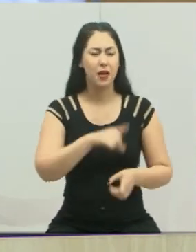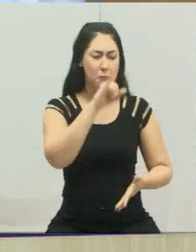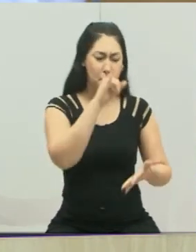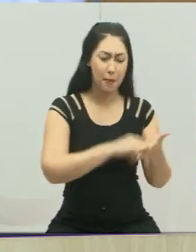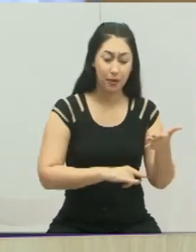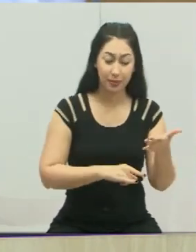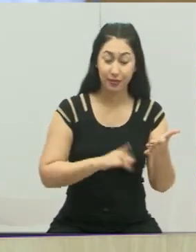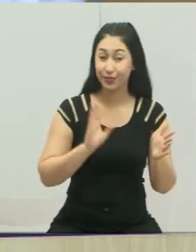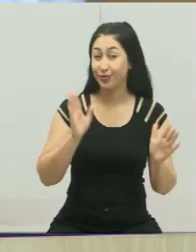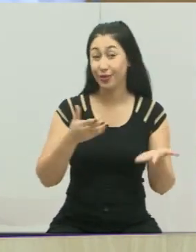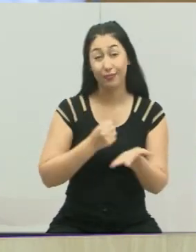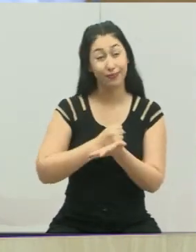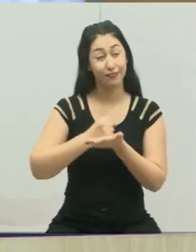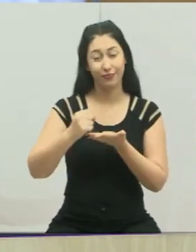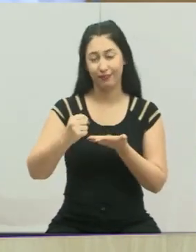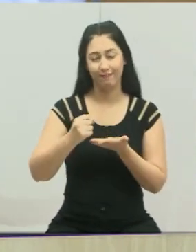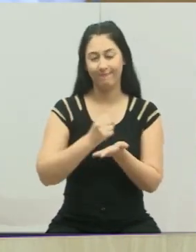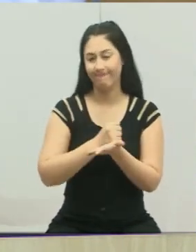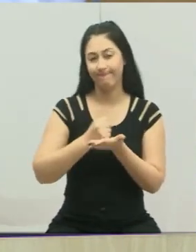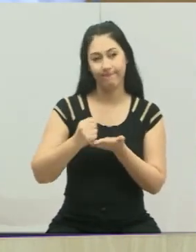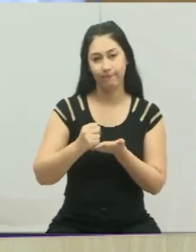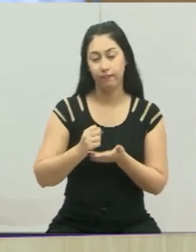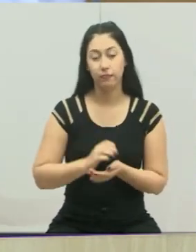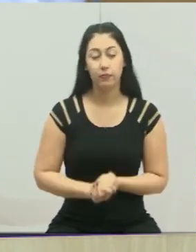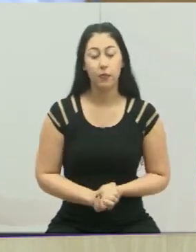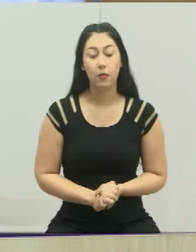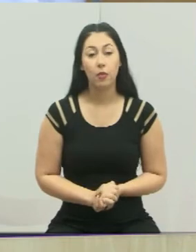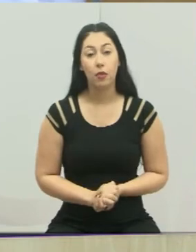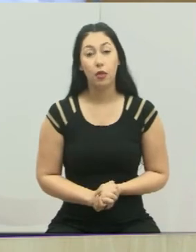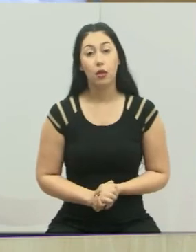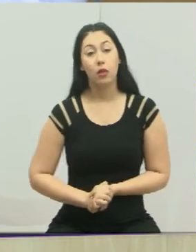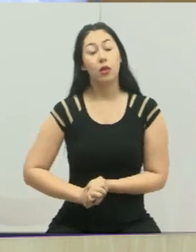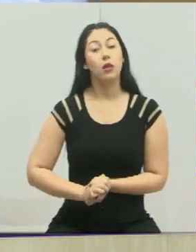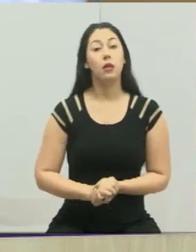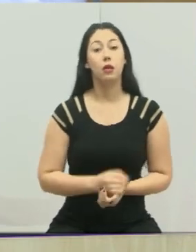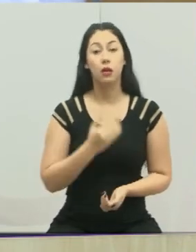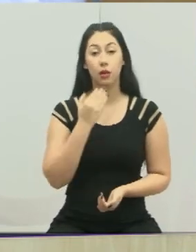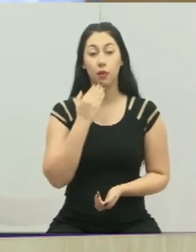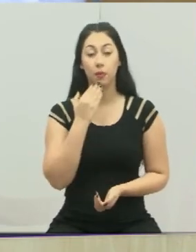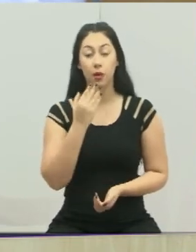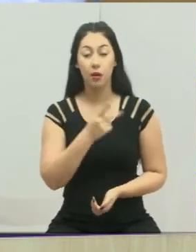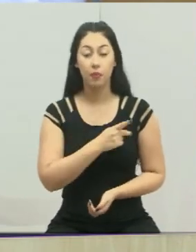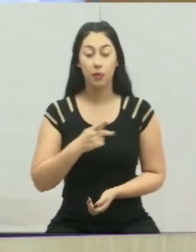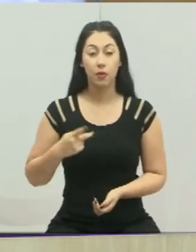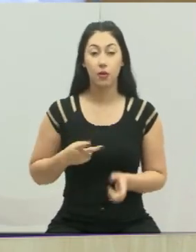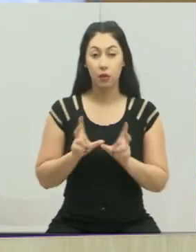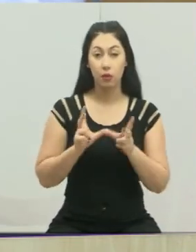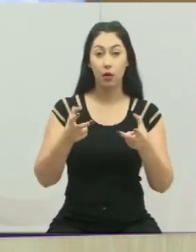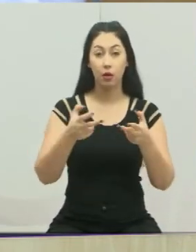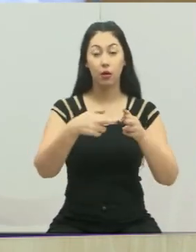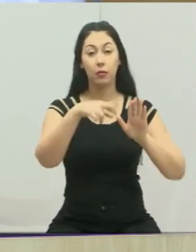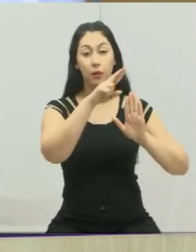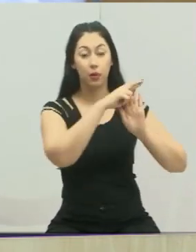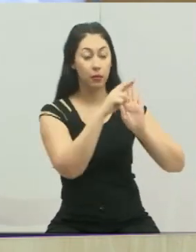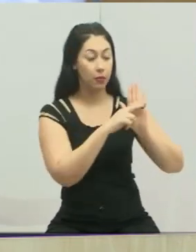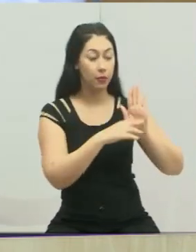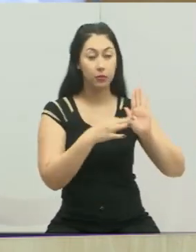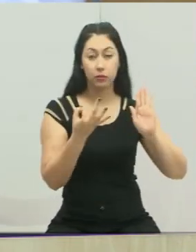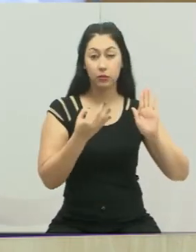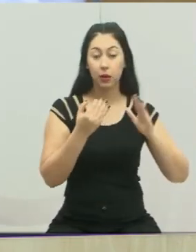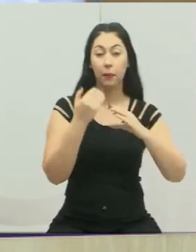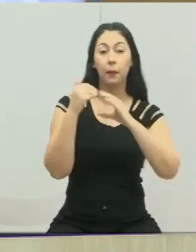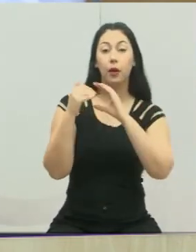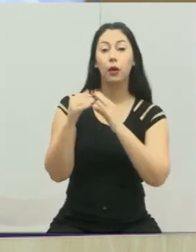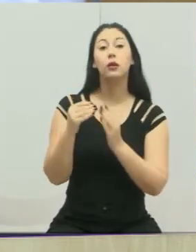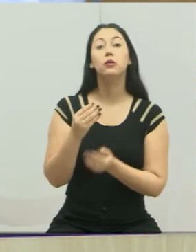vencido, requeremos ao excelentíssimo senhor presidente desta Casa, ouvido e aprovado pela Igreja Plenário, cumpridas as formalidades regimentais, seja encaminhado ao senhor prefeito